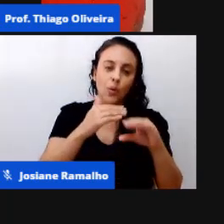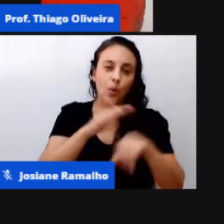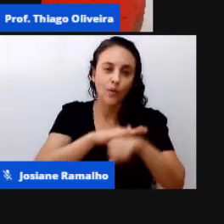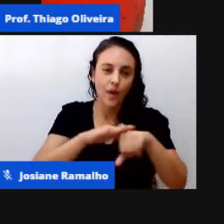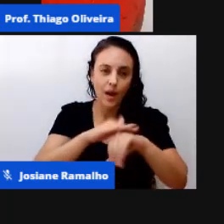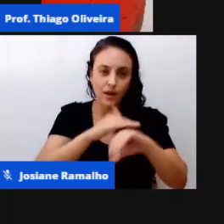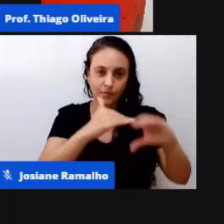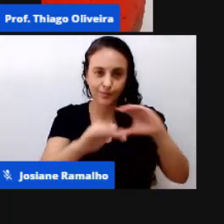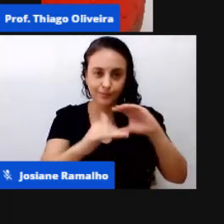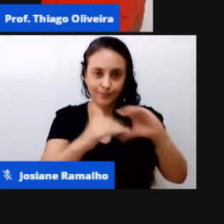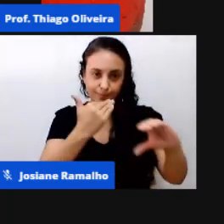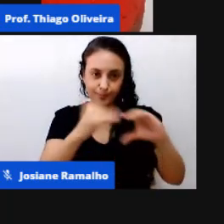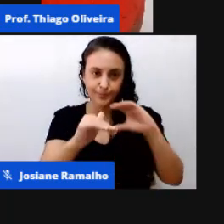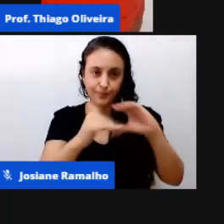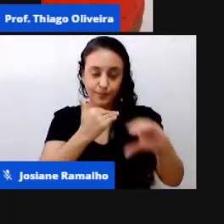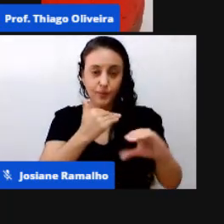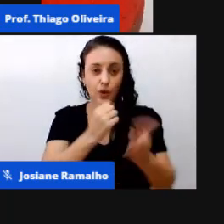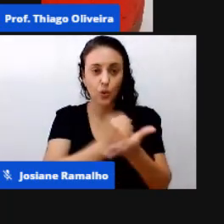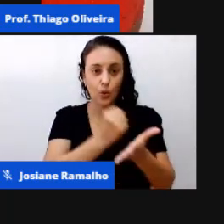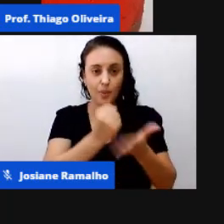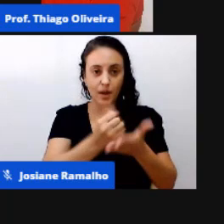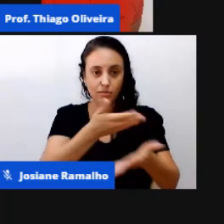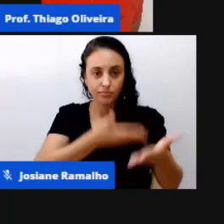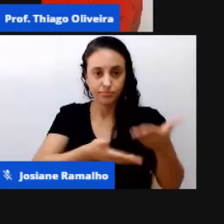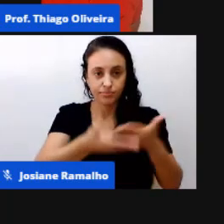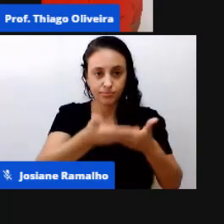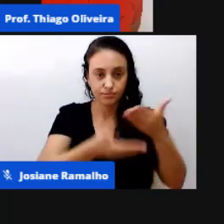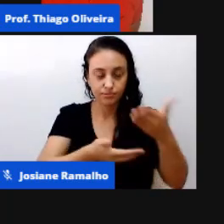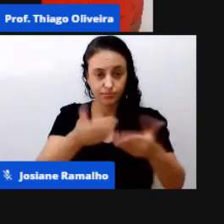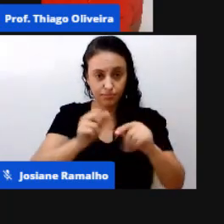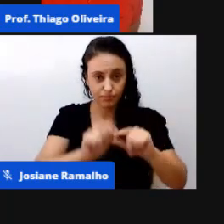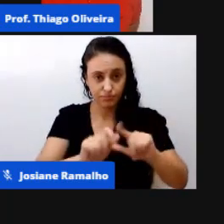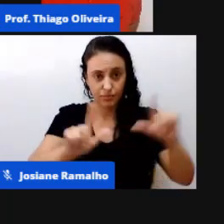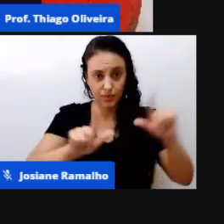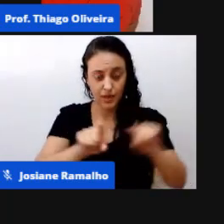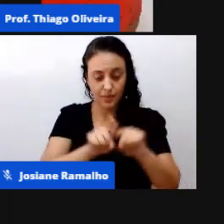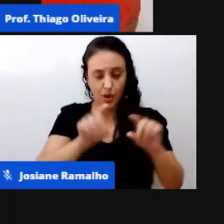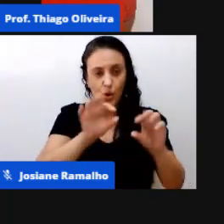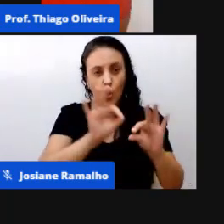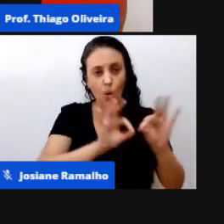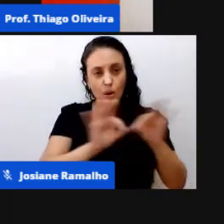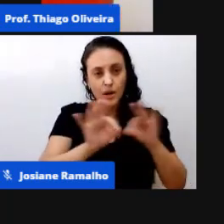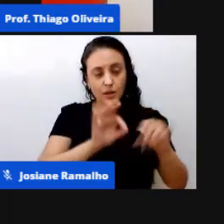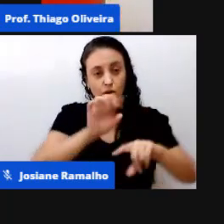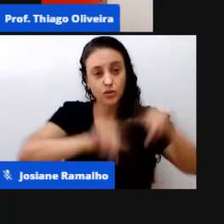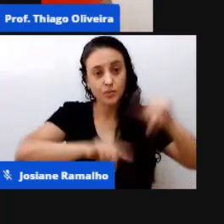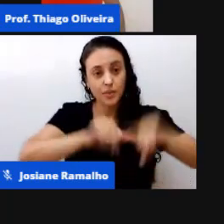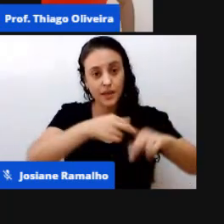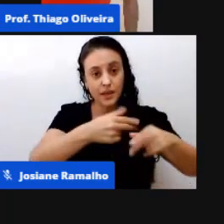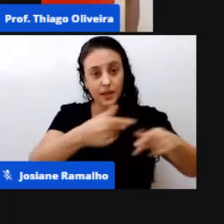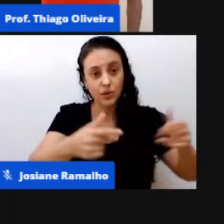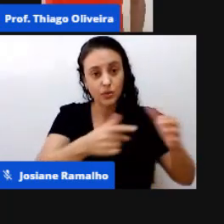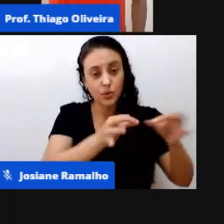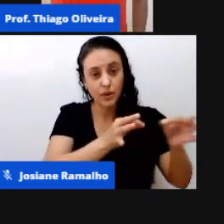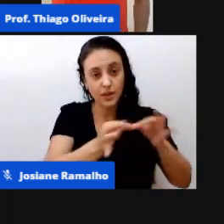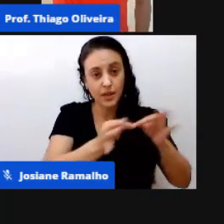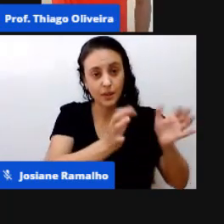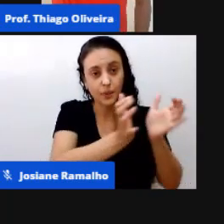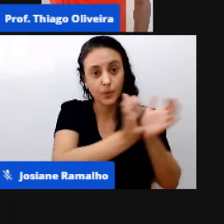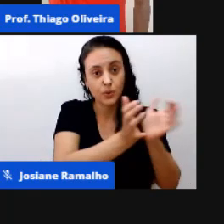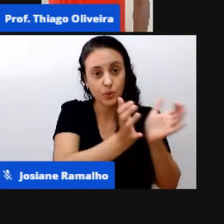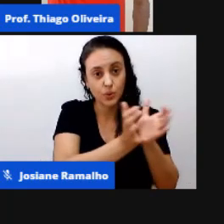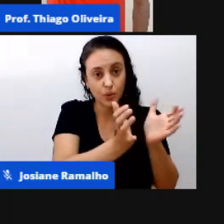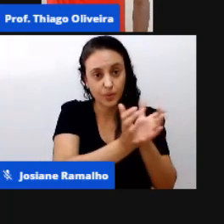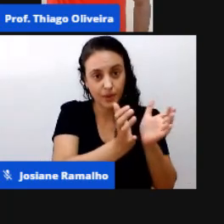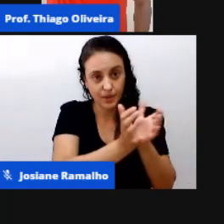de documentos simultâneos e organização de materiais por turmas e disciplinas. Então, o